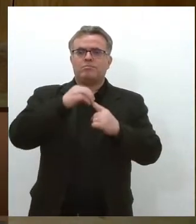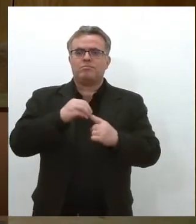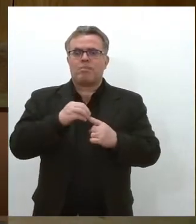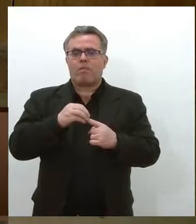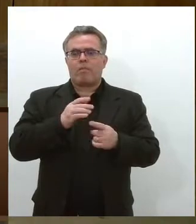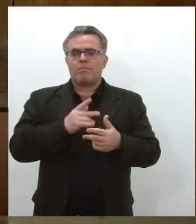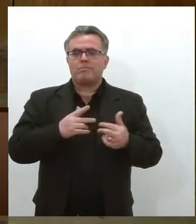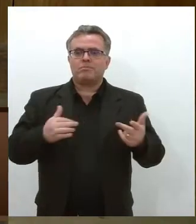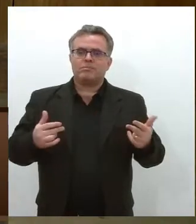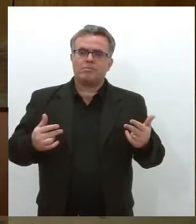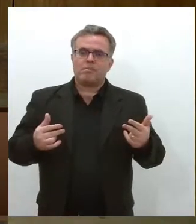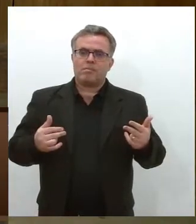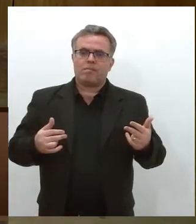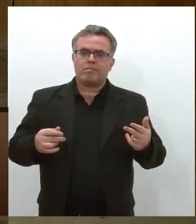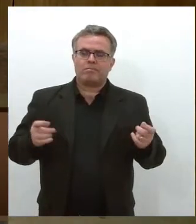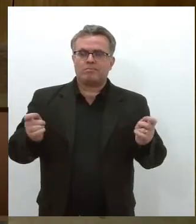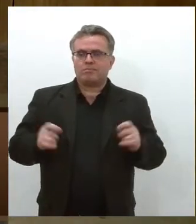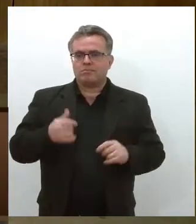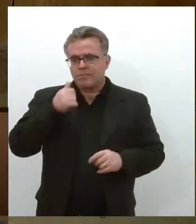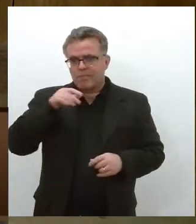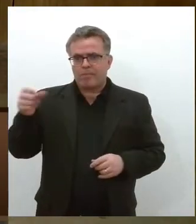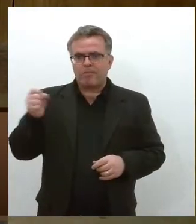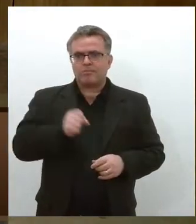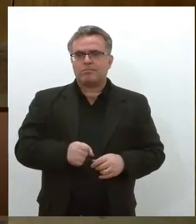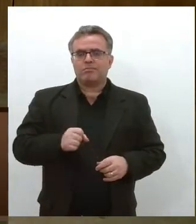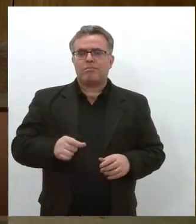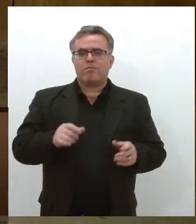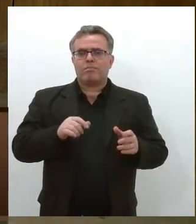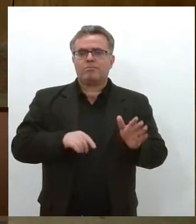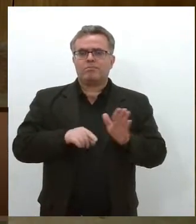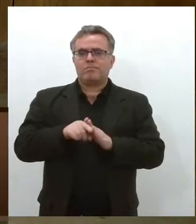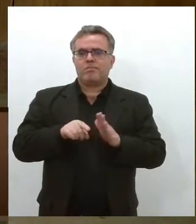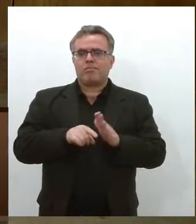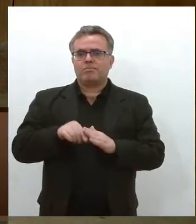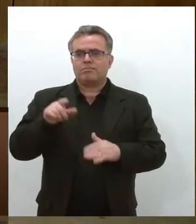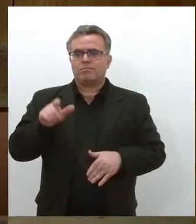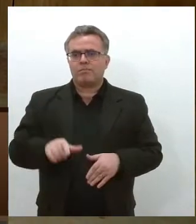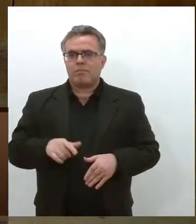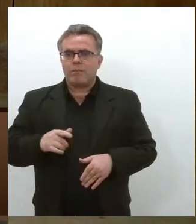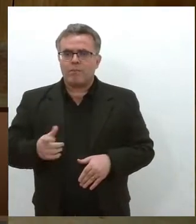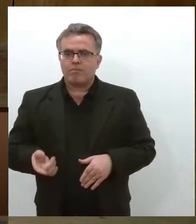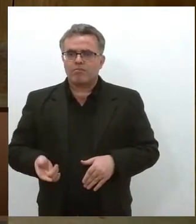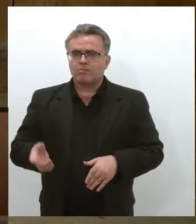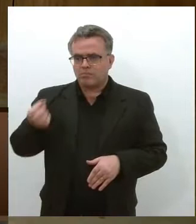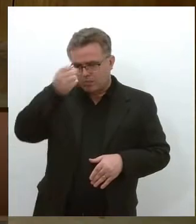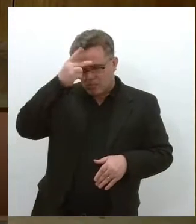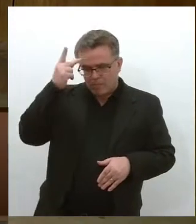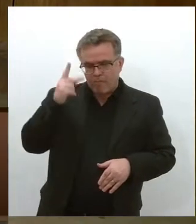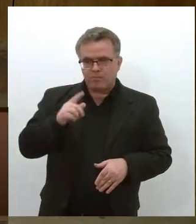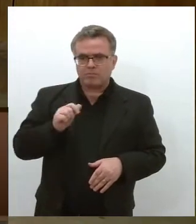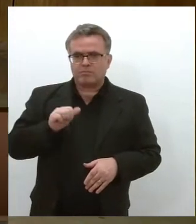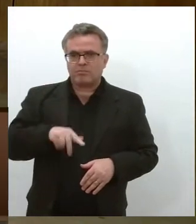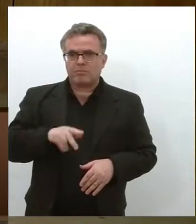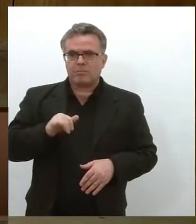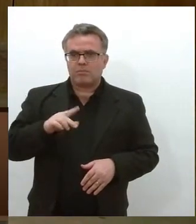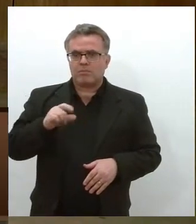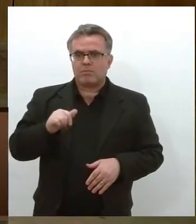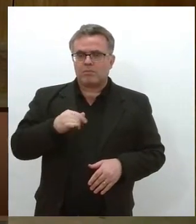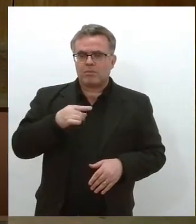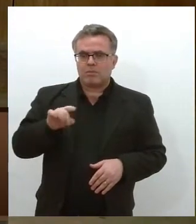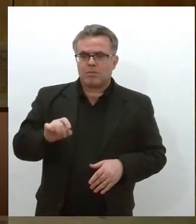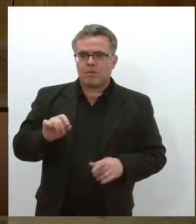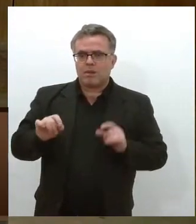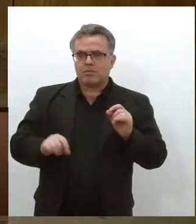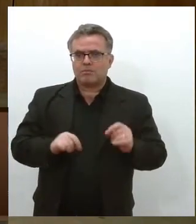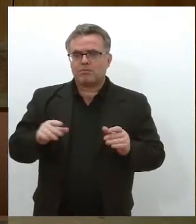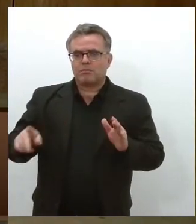mulheres que vêm, por exemplo, teremos aí a nossa segunda entrevistada, ela é esposa do prefeito de Aquidabã, né? Estreante na política,